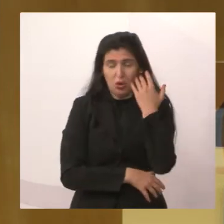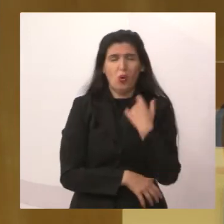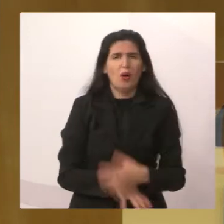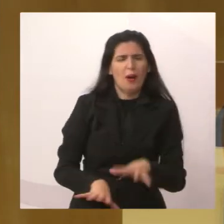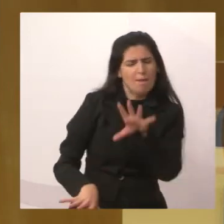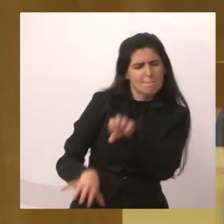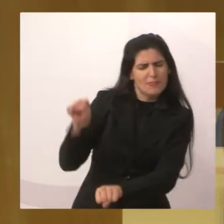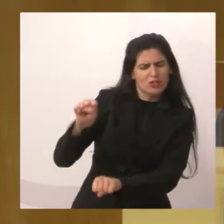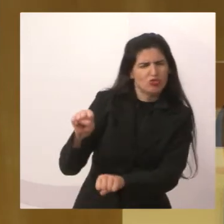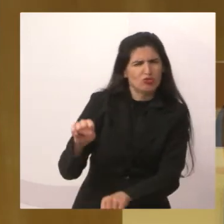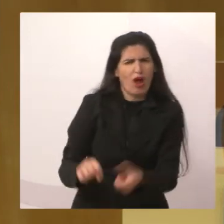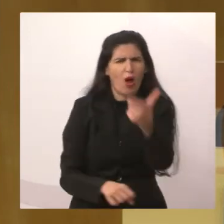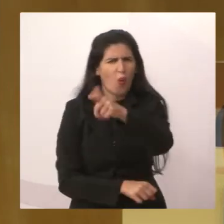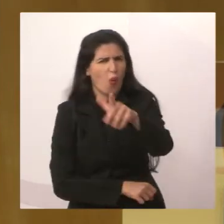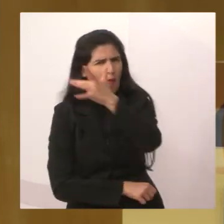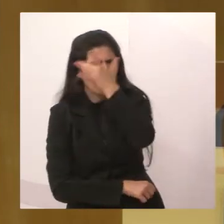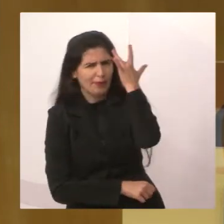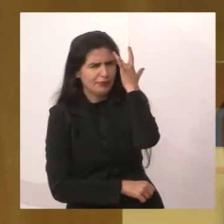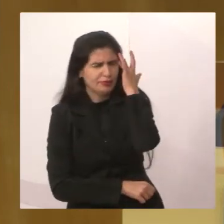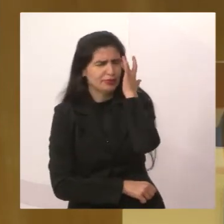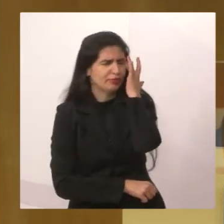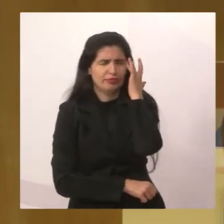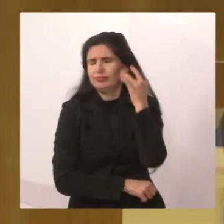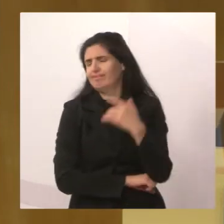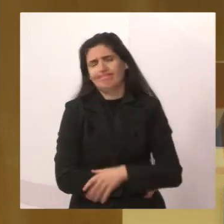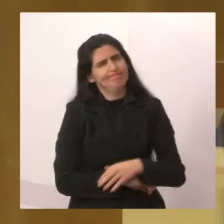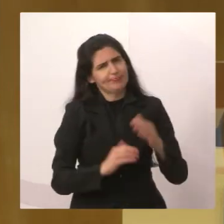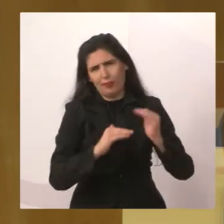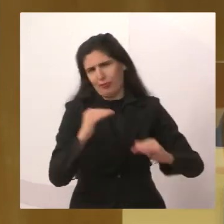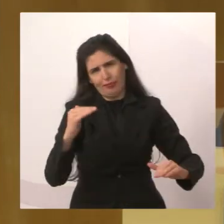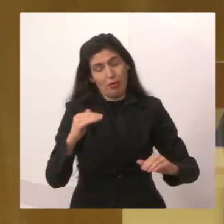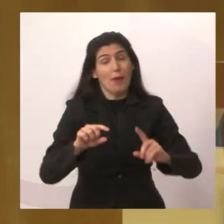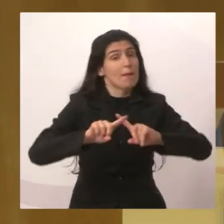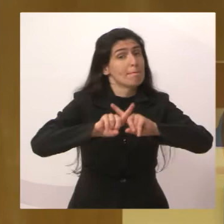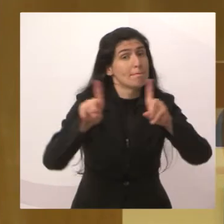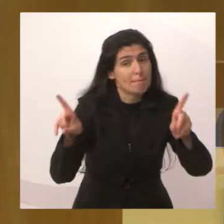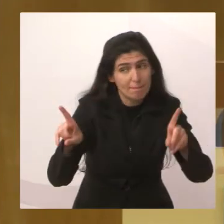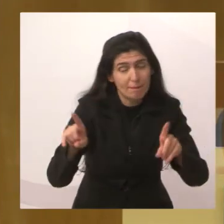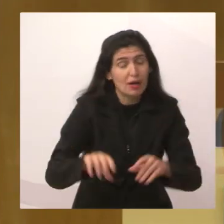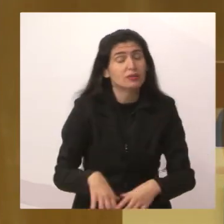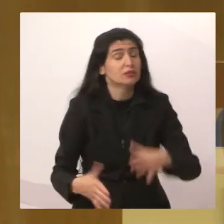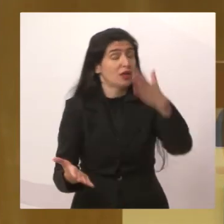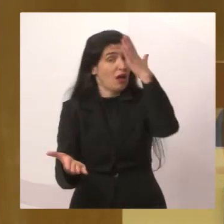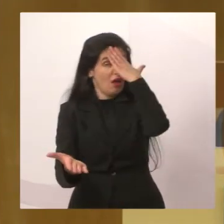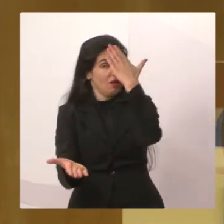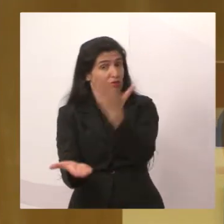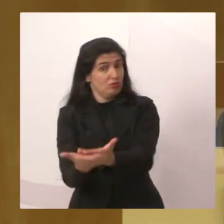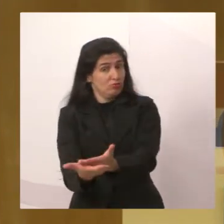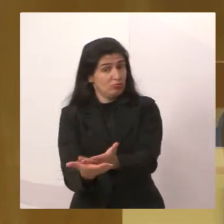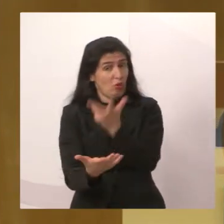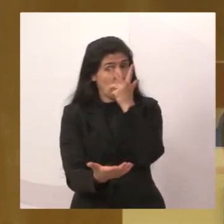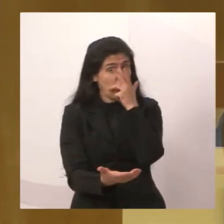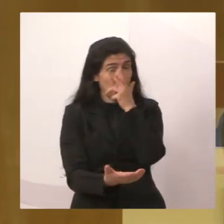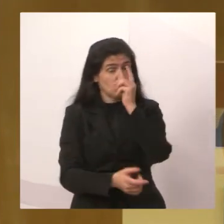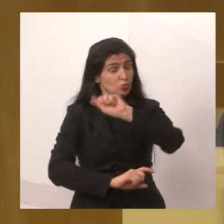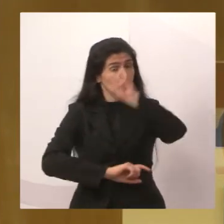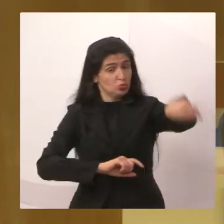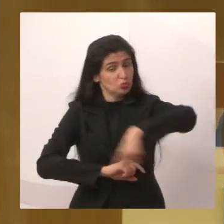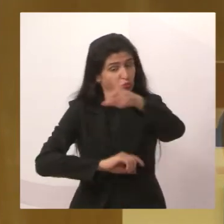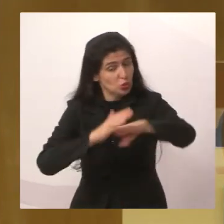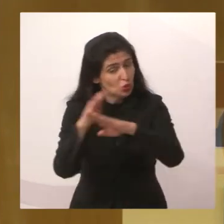prejudicar pessoalmente, e eu ainda acredito, né, e quero acreditar, eu acho que todos acreditam na